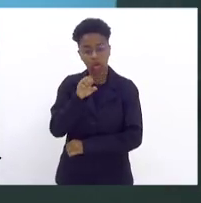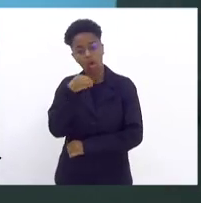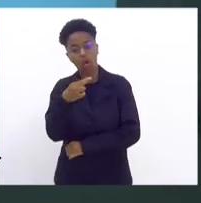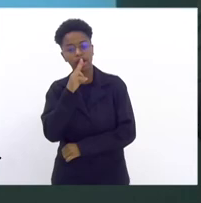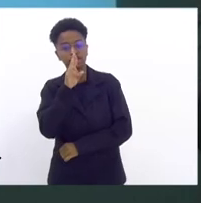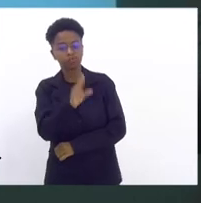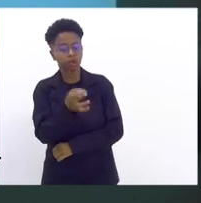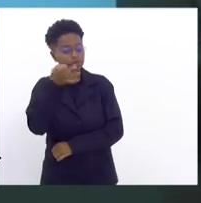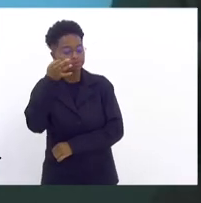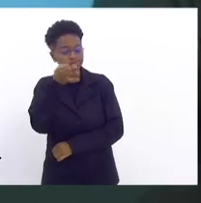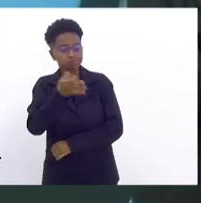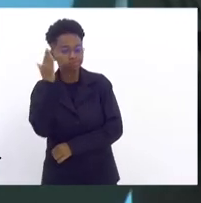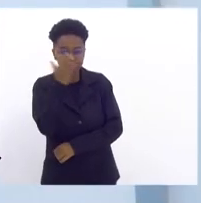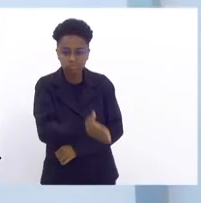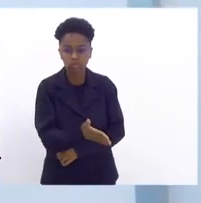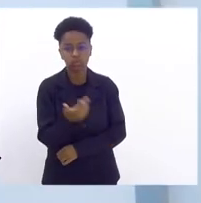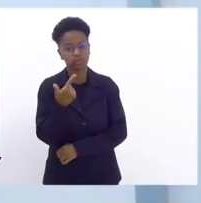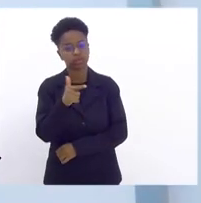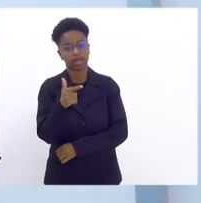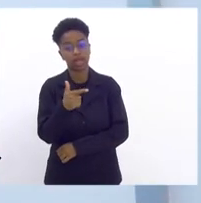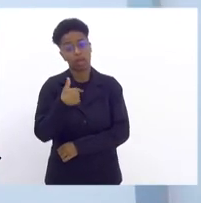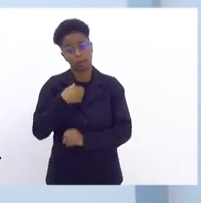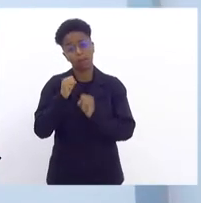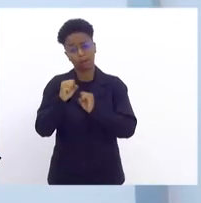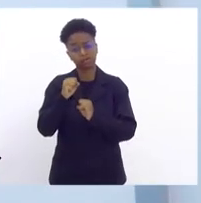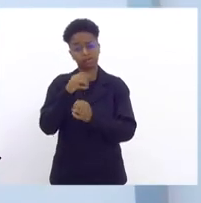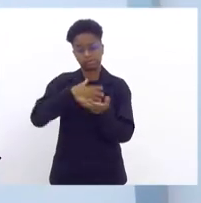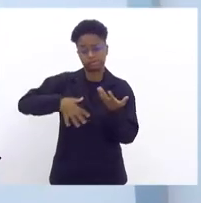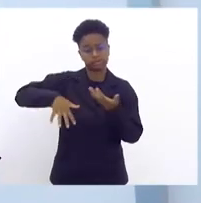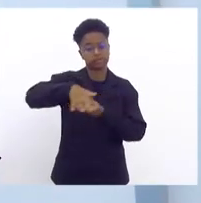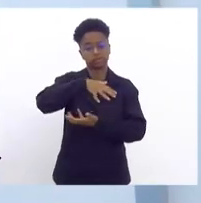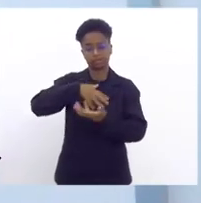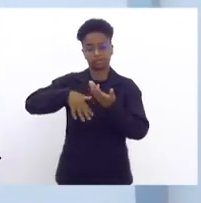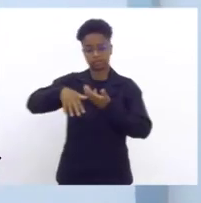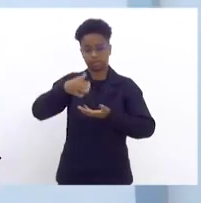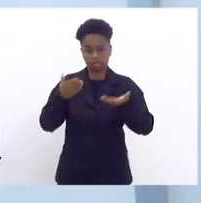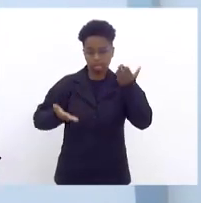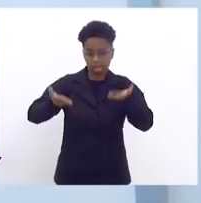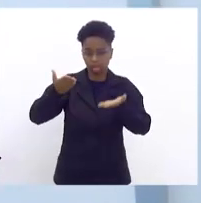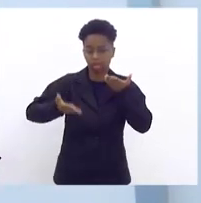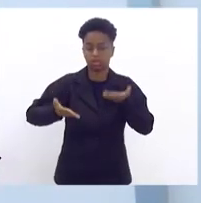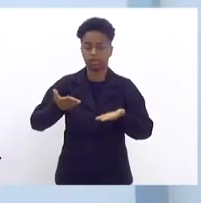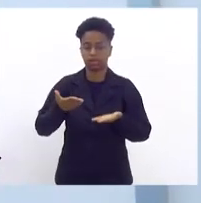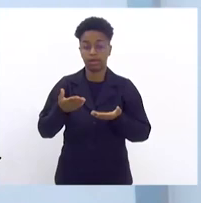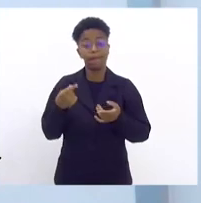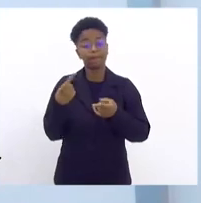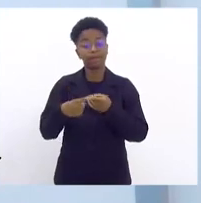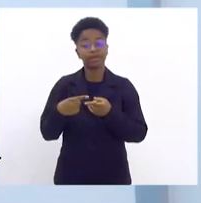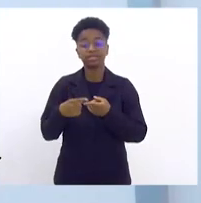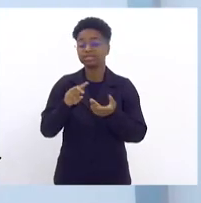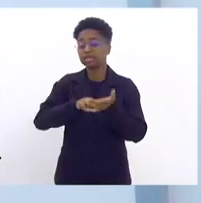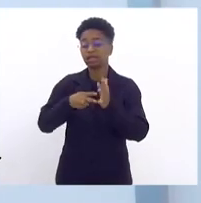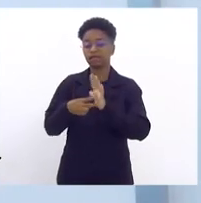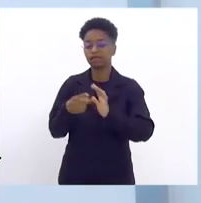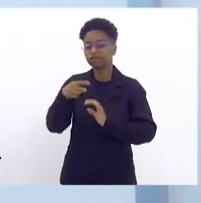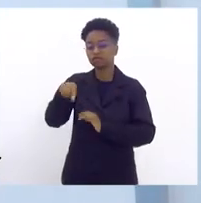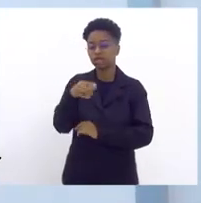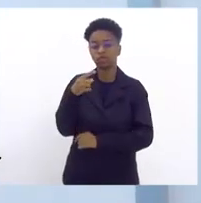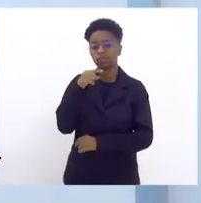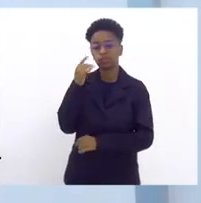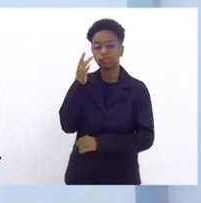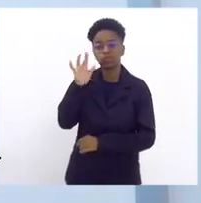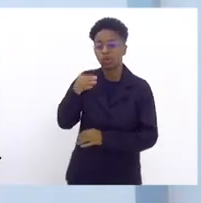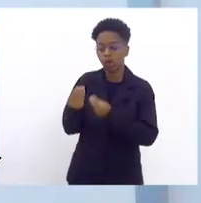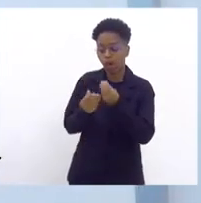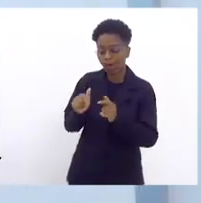resposta assertiva para isso eu posso me desorganizar né desorganizar quando você não acha um ponto pediu como você vai reagir